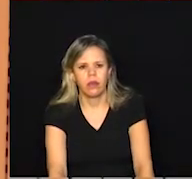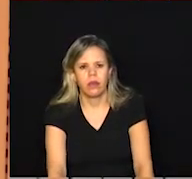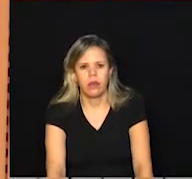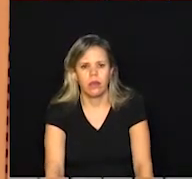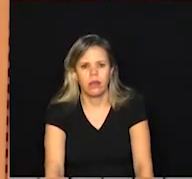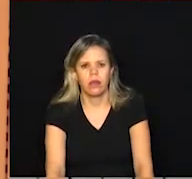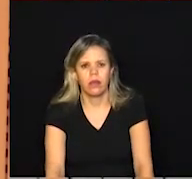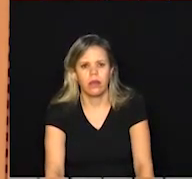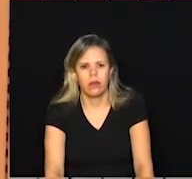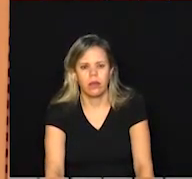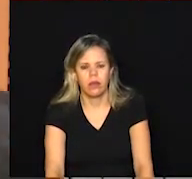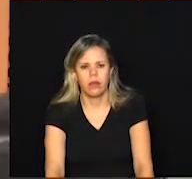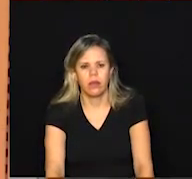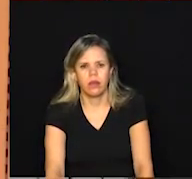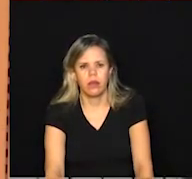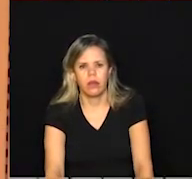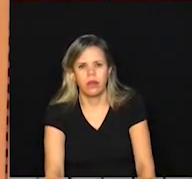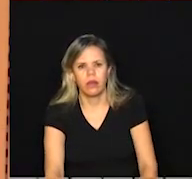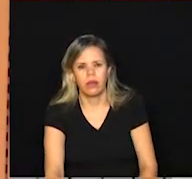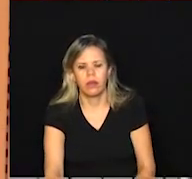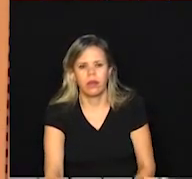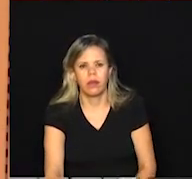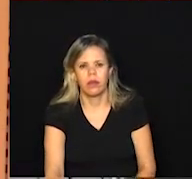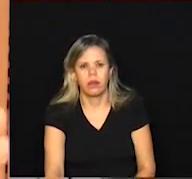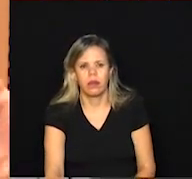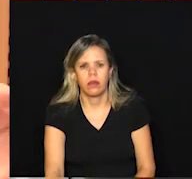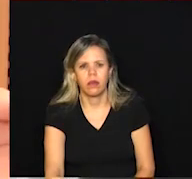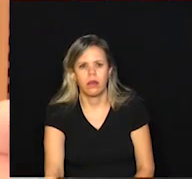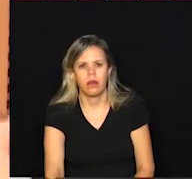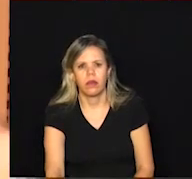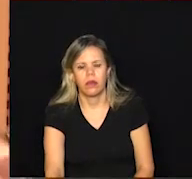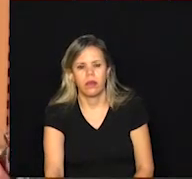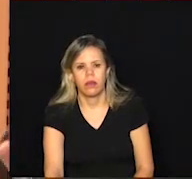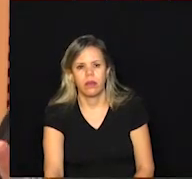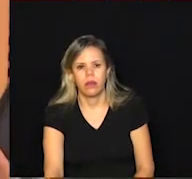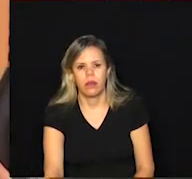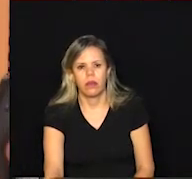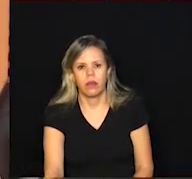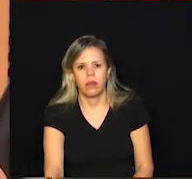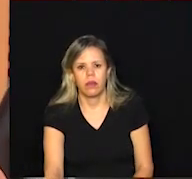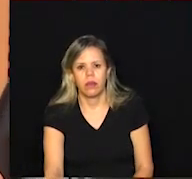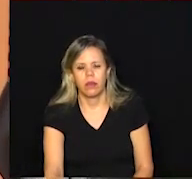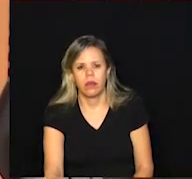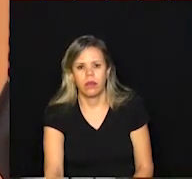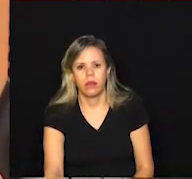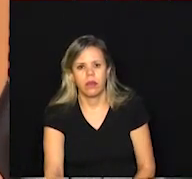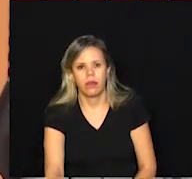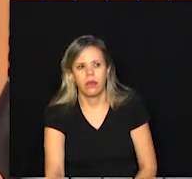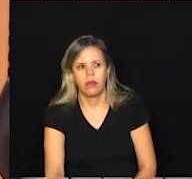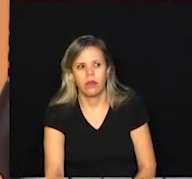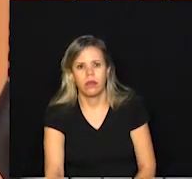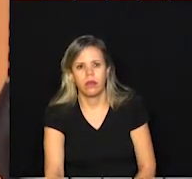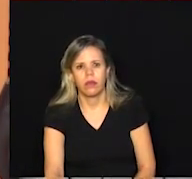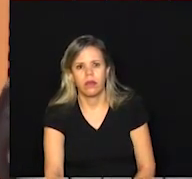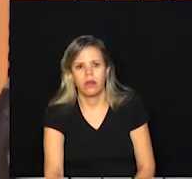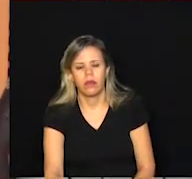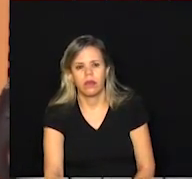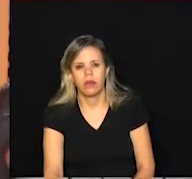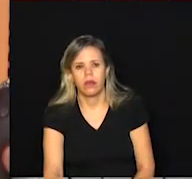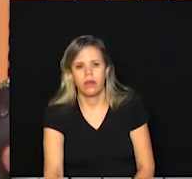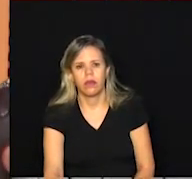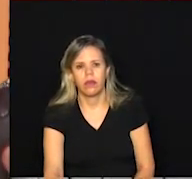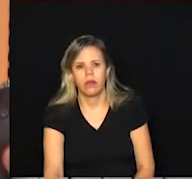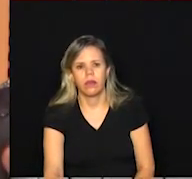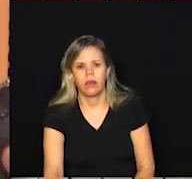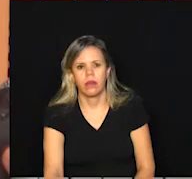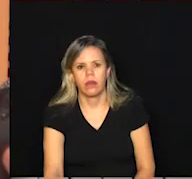e vamos aqui então é abrir essa essa rosa vamos falar contigo agora